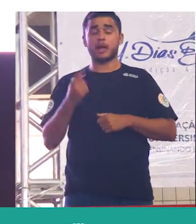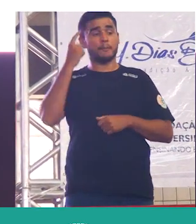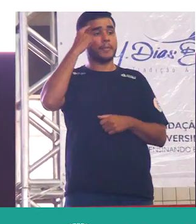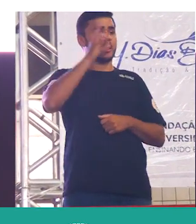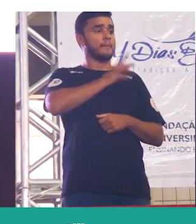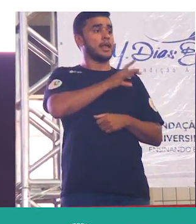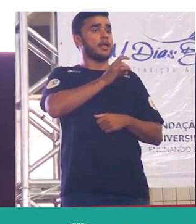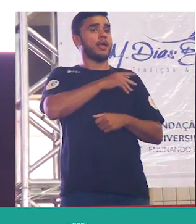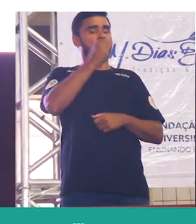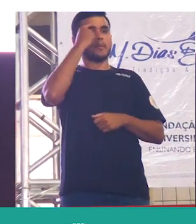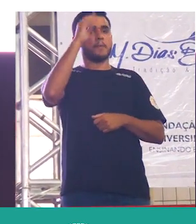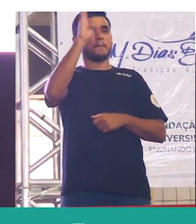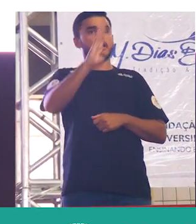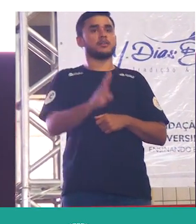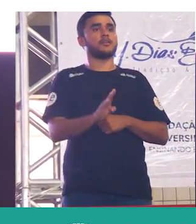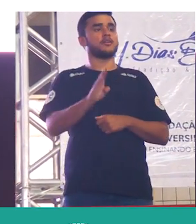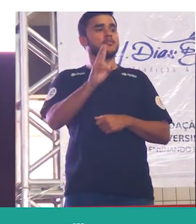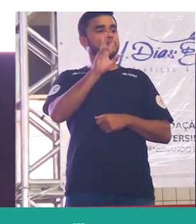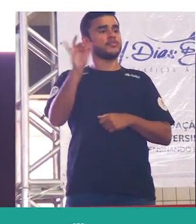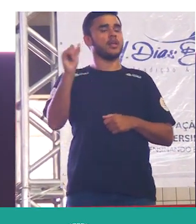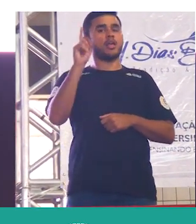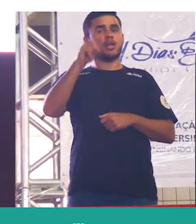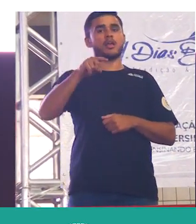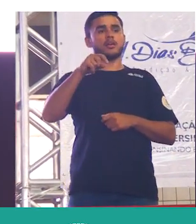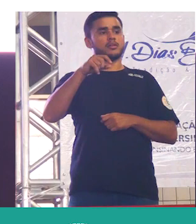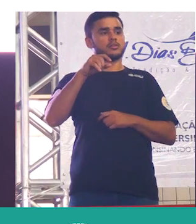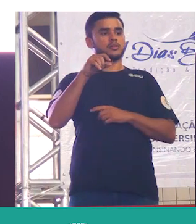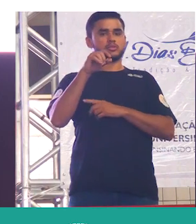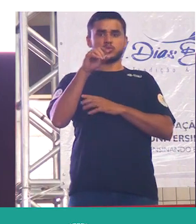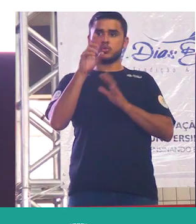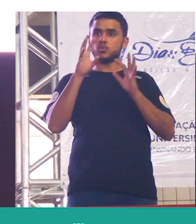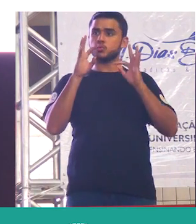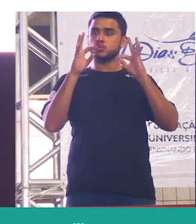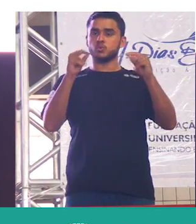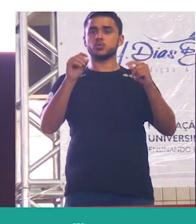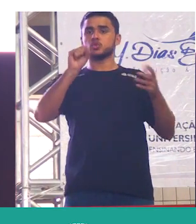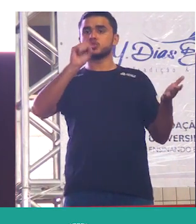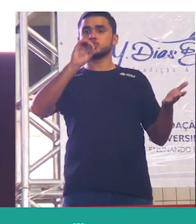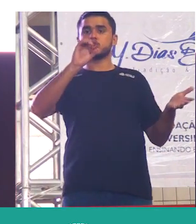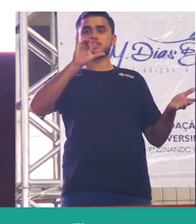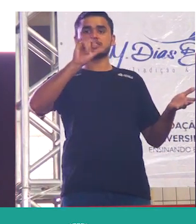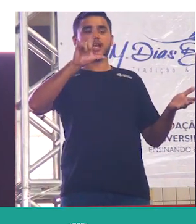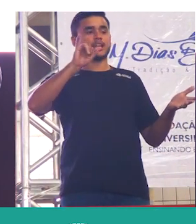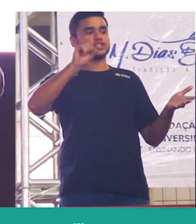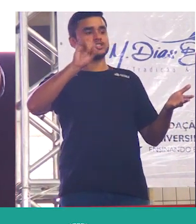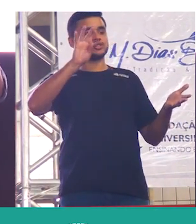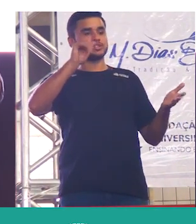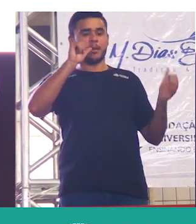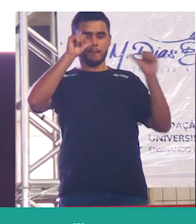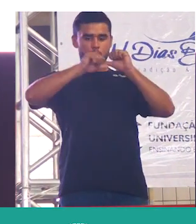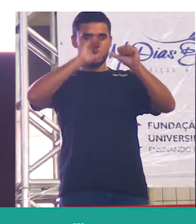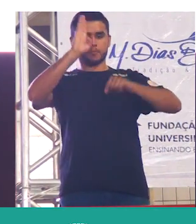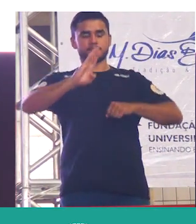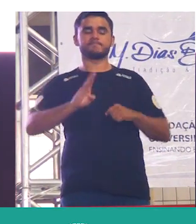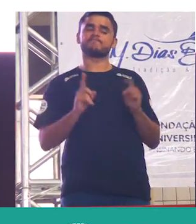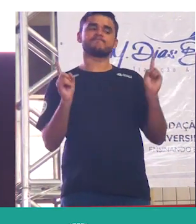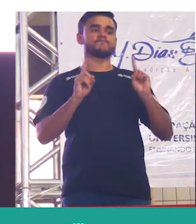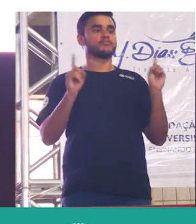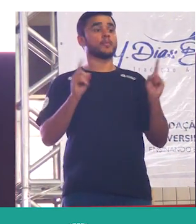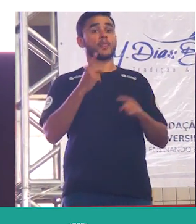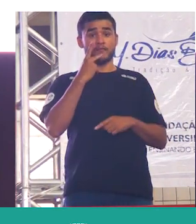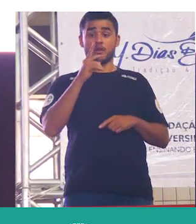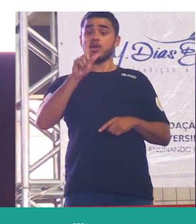medo de que o Brasil se tornasse um país socialista. Então, Geisel promete que vai fazer